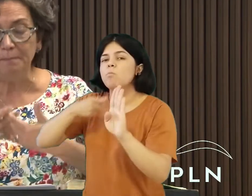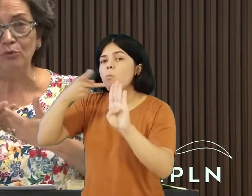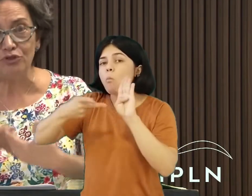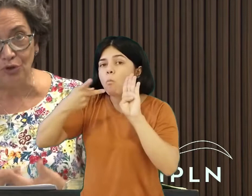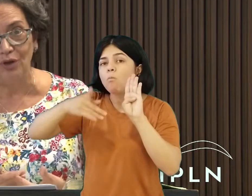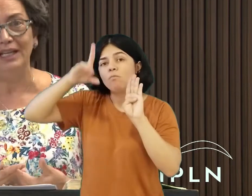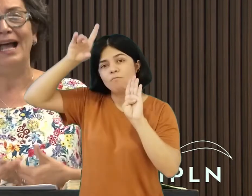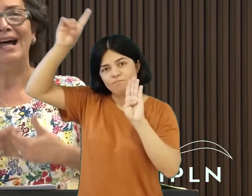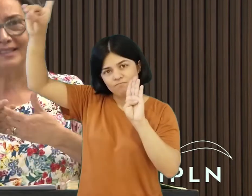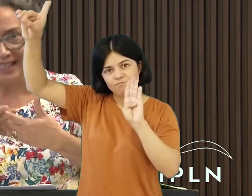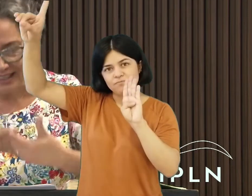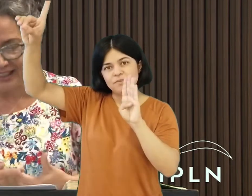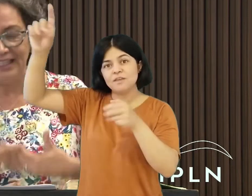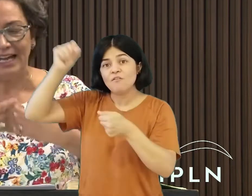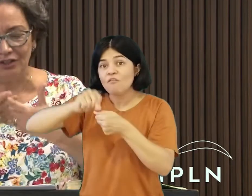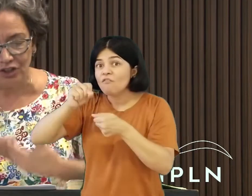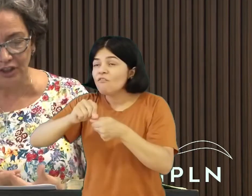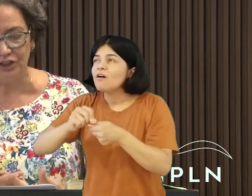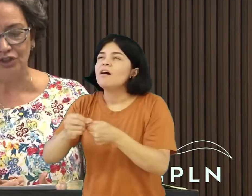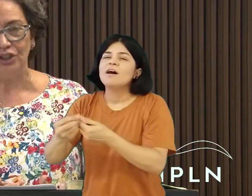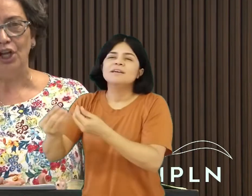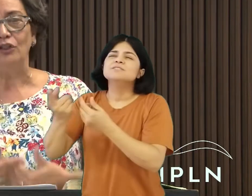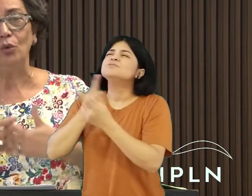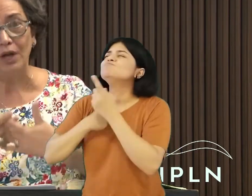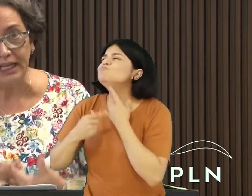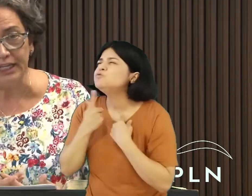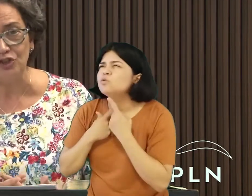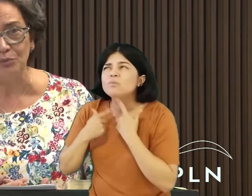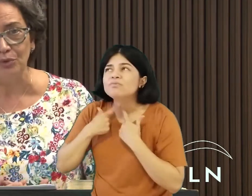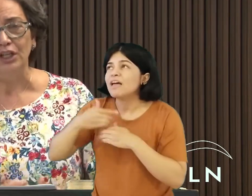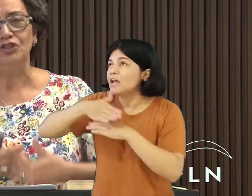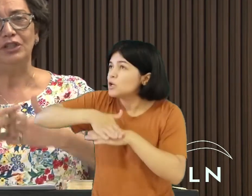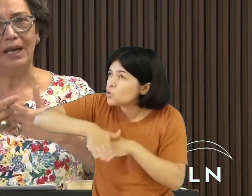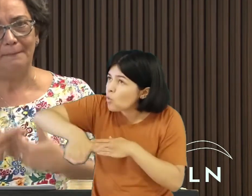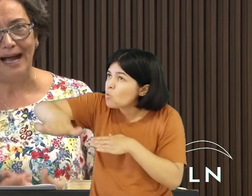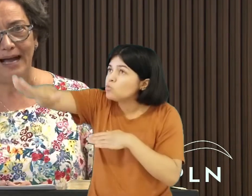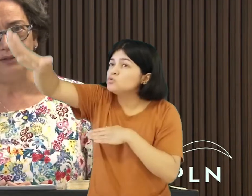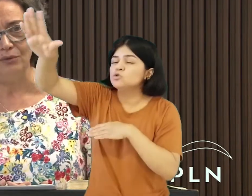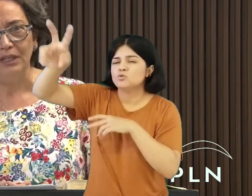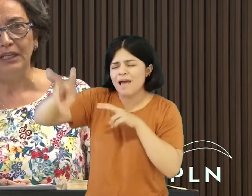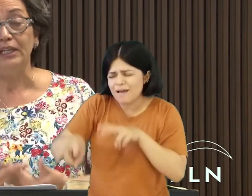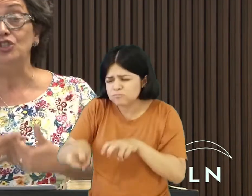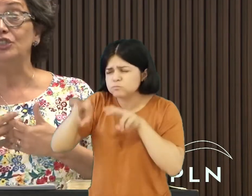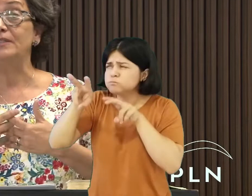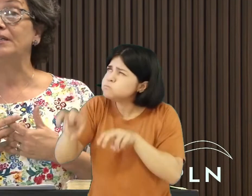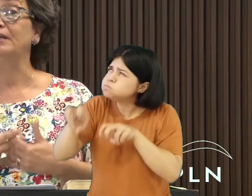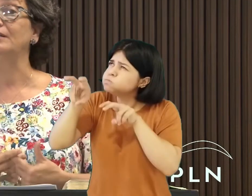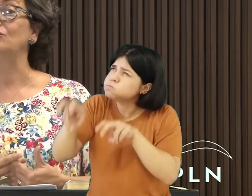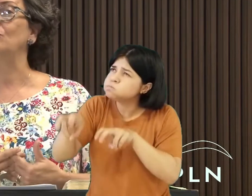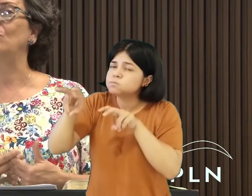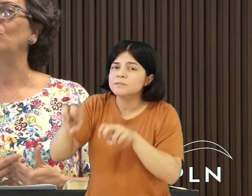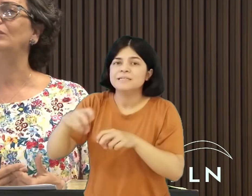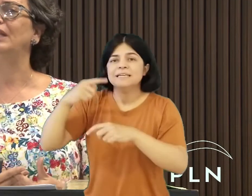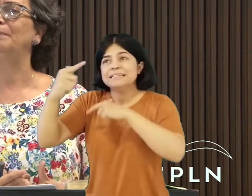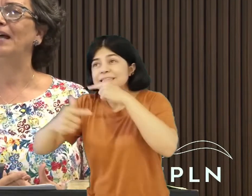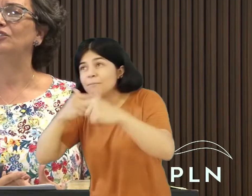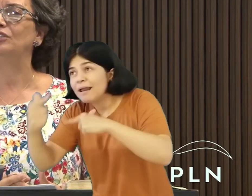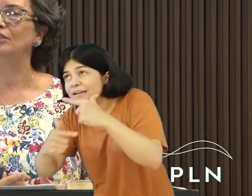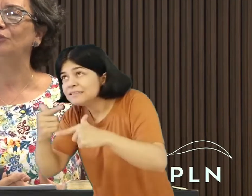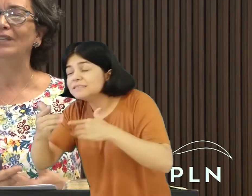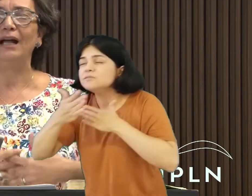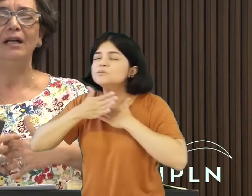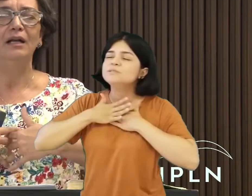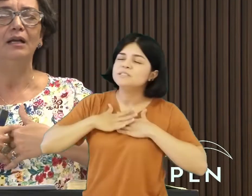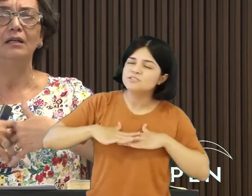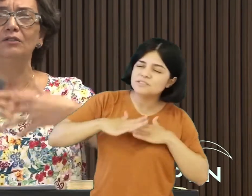nos impulsiona a seguir adiante num ritmo de trabalho e de descanso